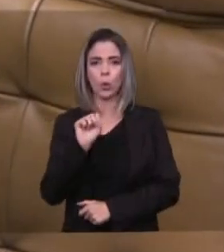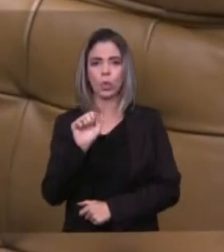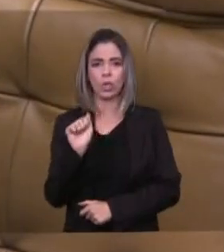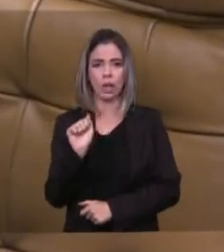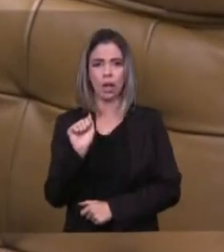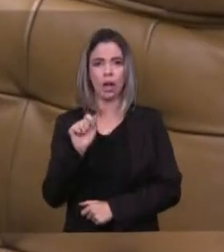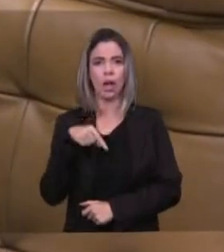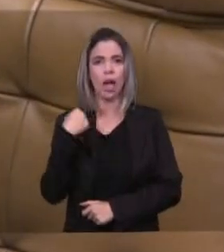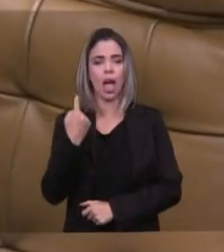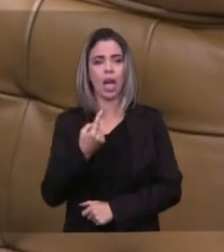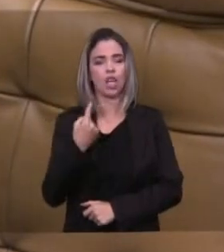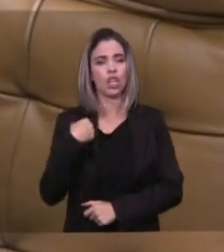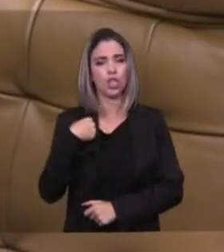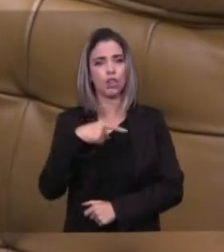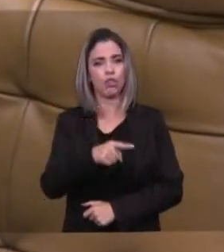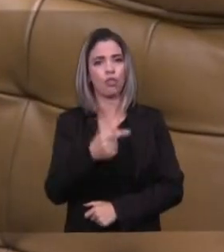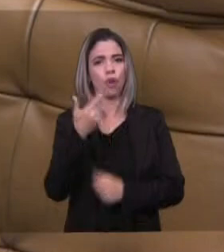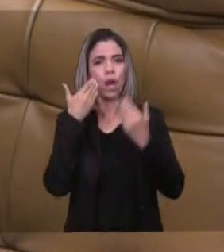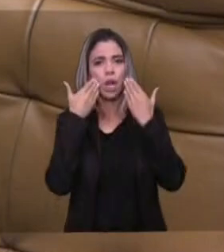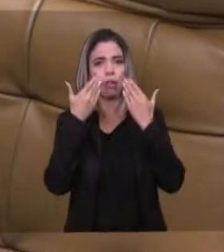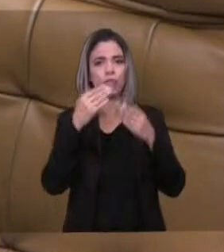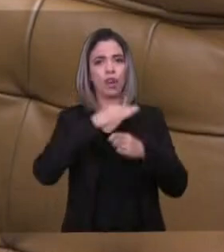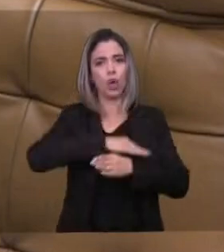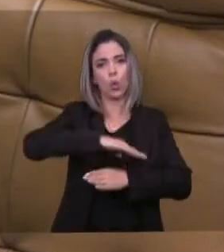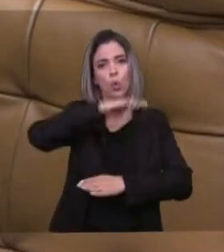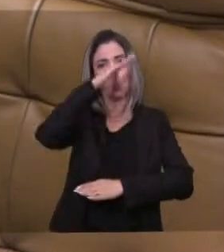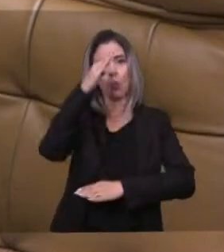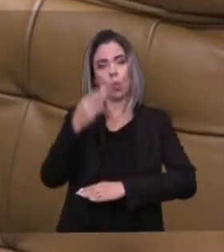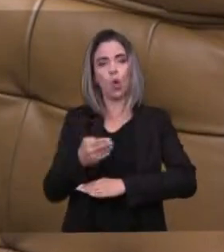pousamos ao pé do mítico Monte Roraima.